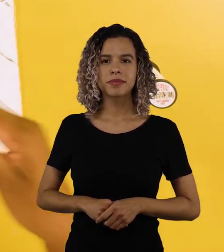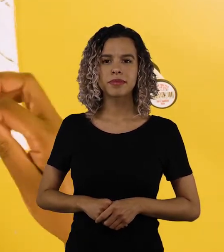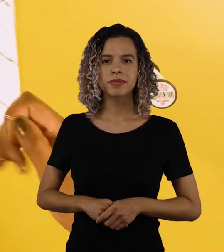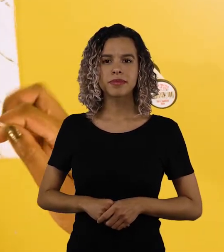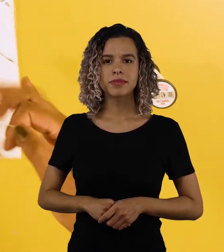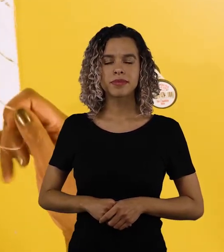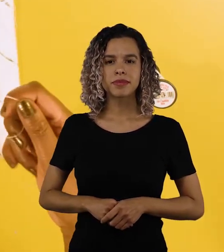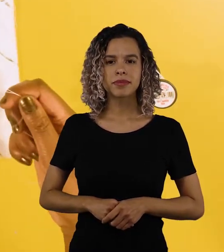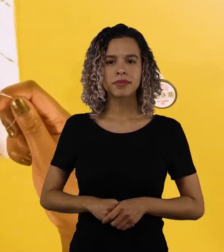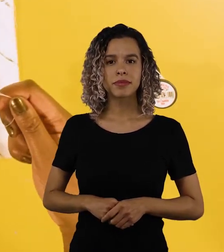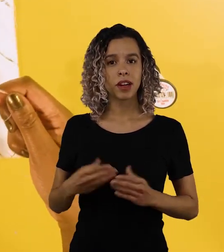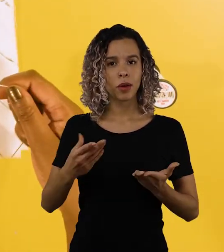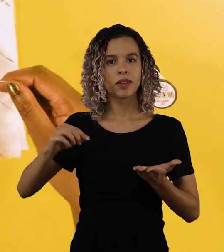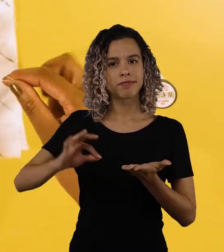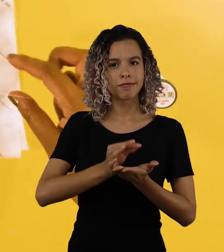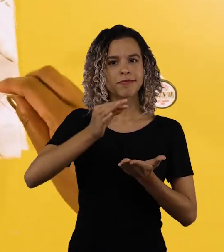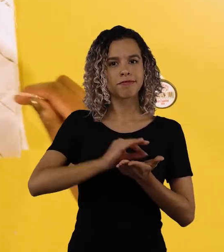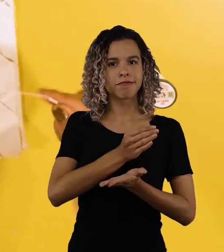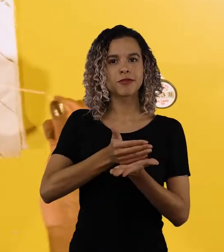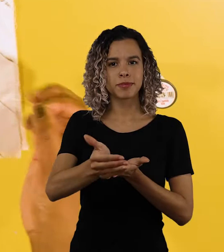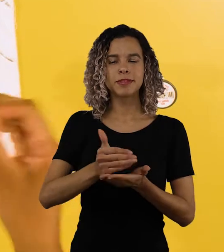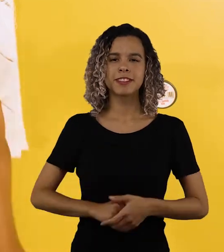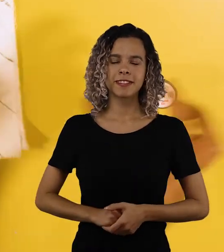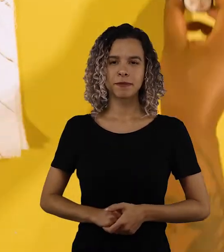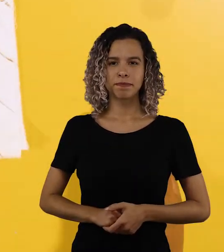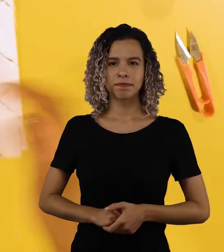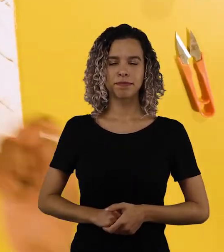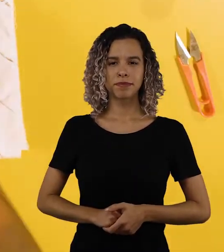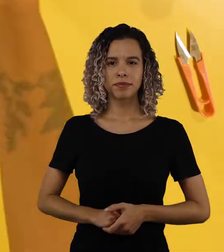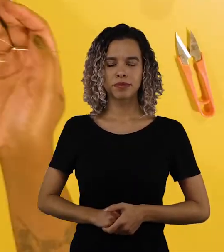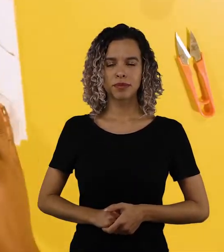forte, para a gente começar a costurar.